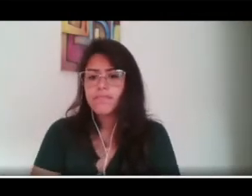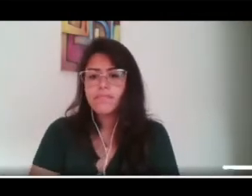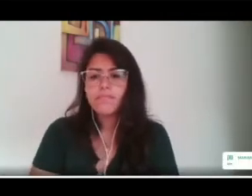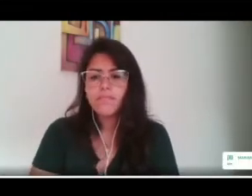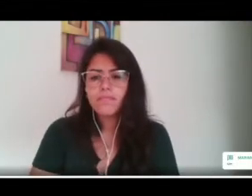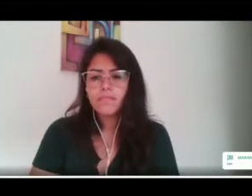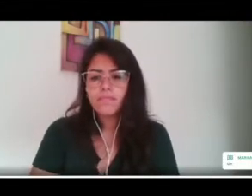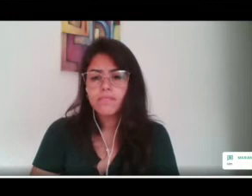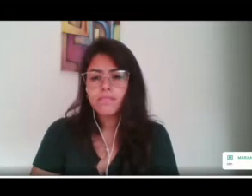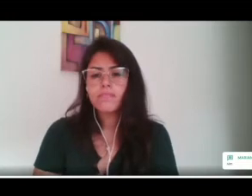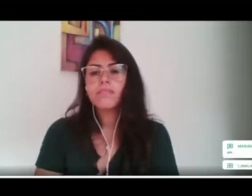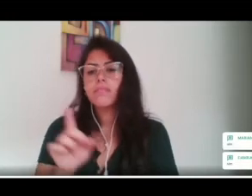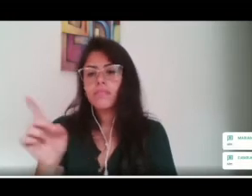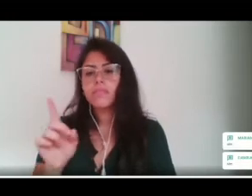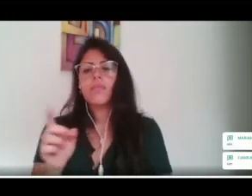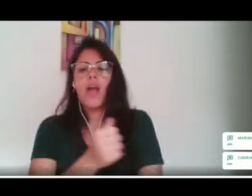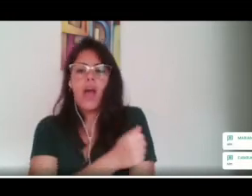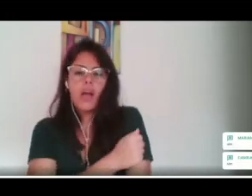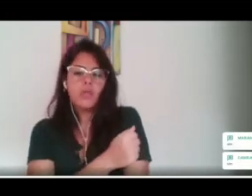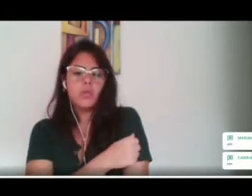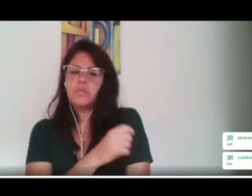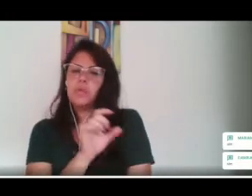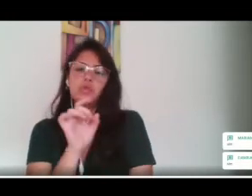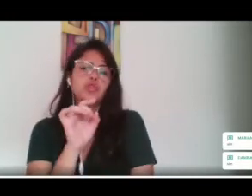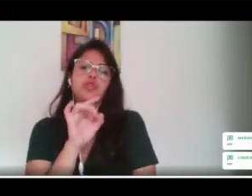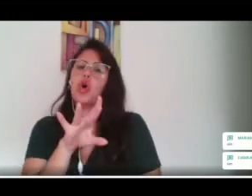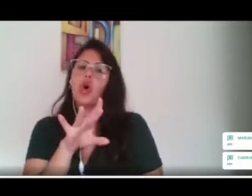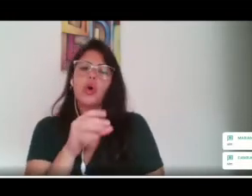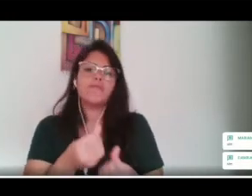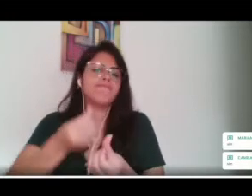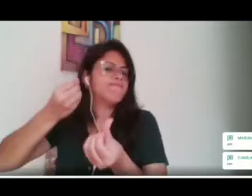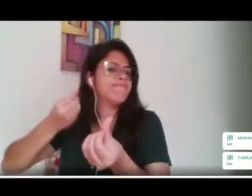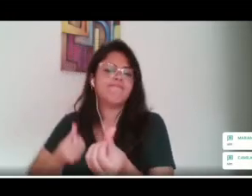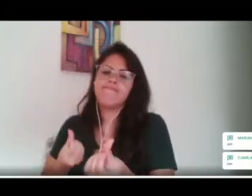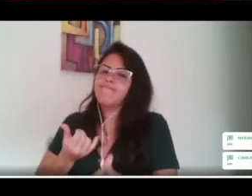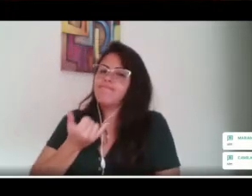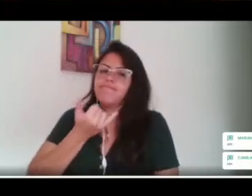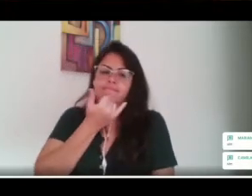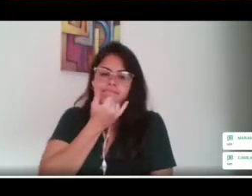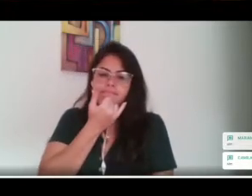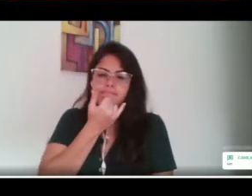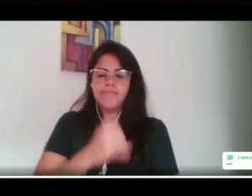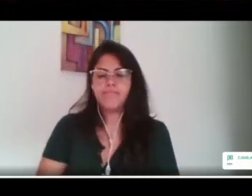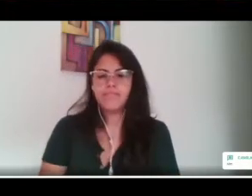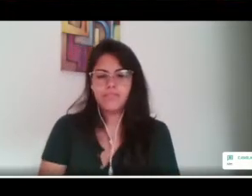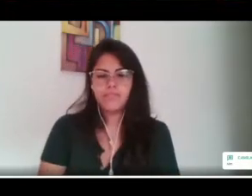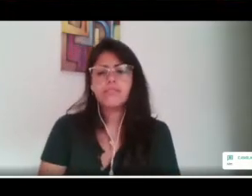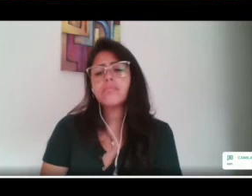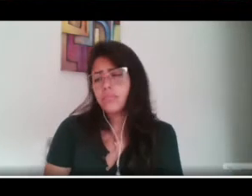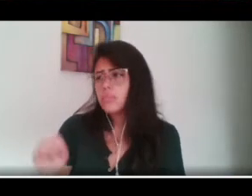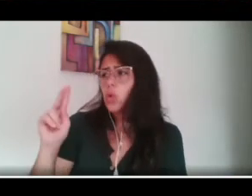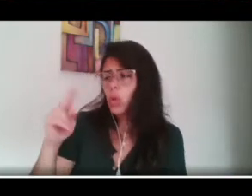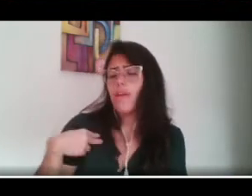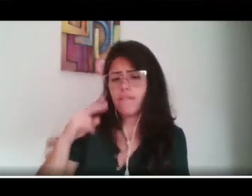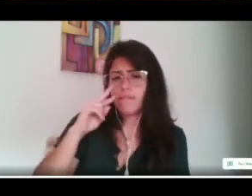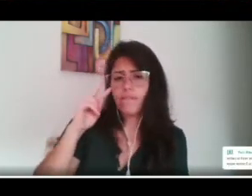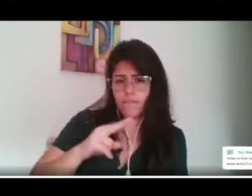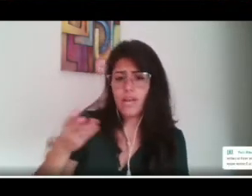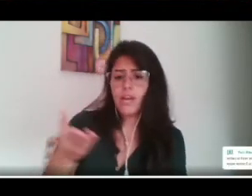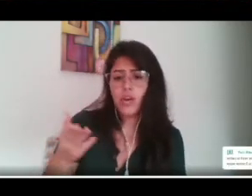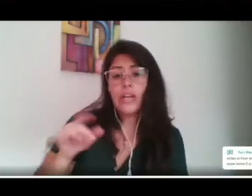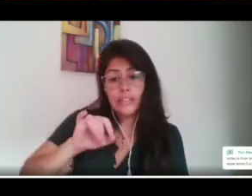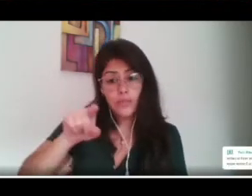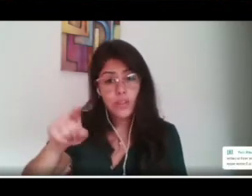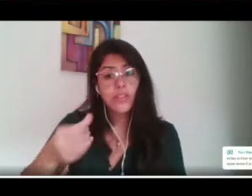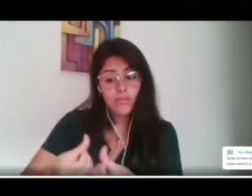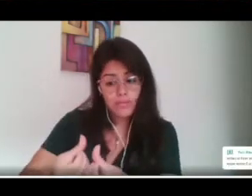Eu, particularmente, só vi semestre passado. Desculpa. Tudo bem, vamos ver de novo. Então, você viu semestre passado, você já